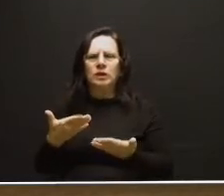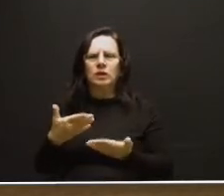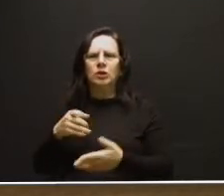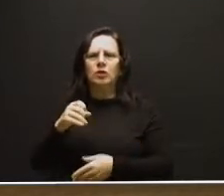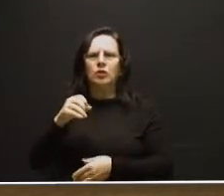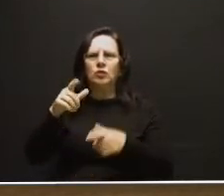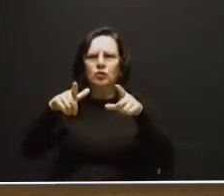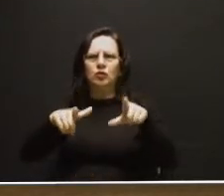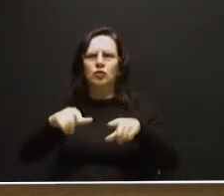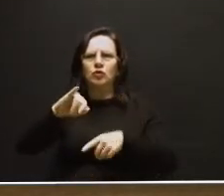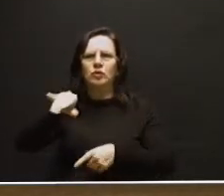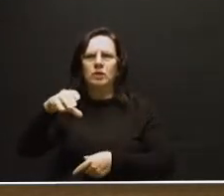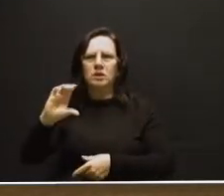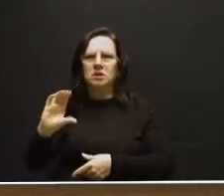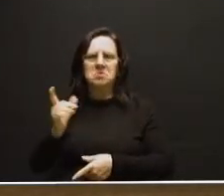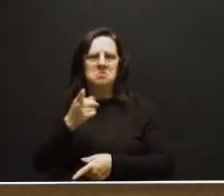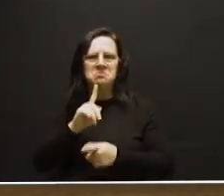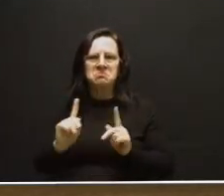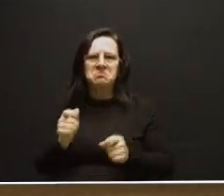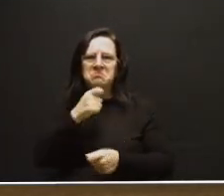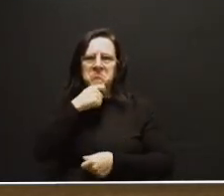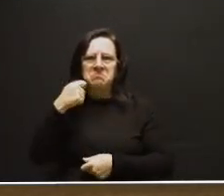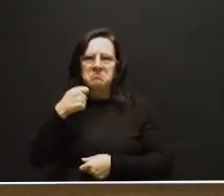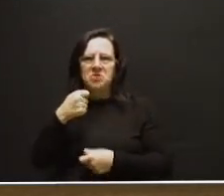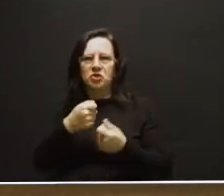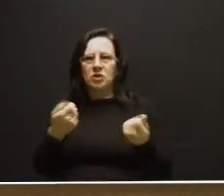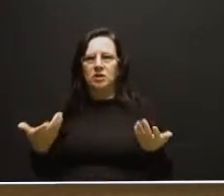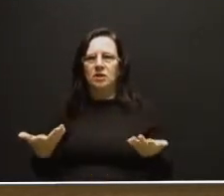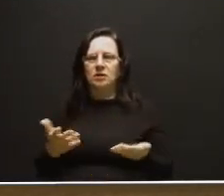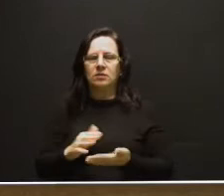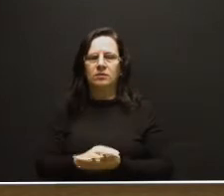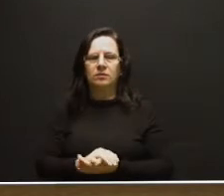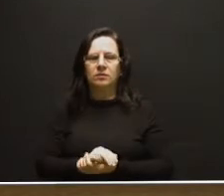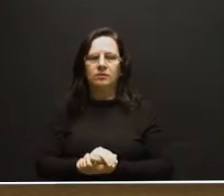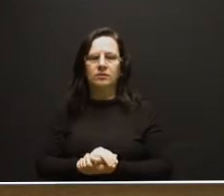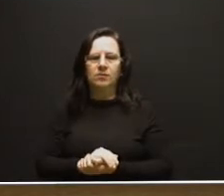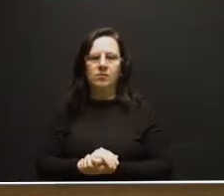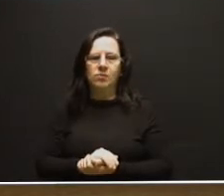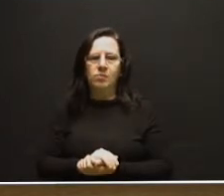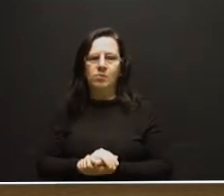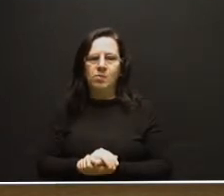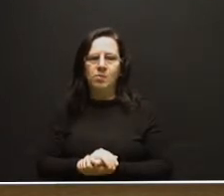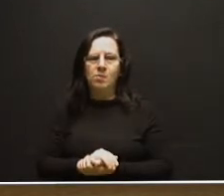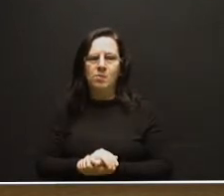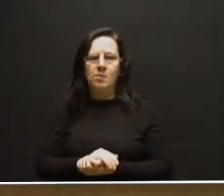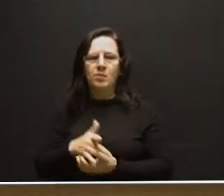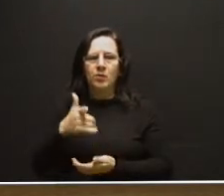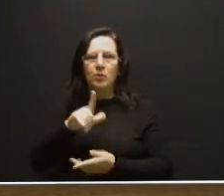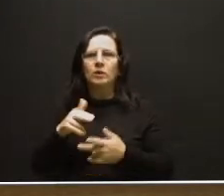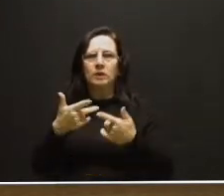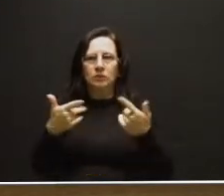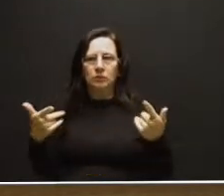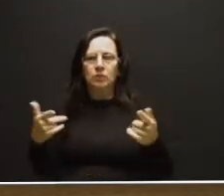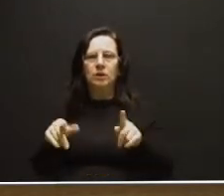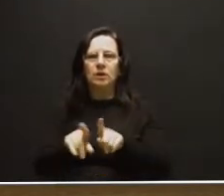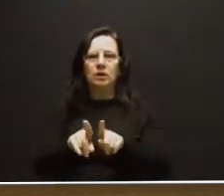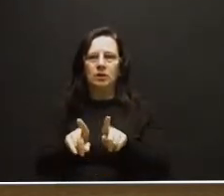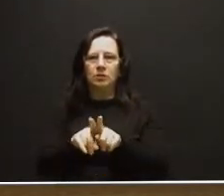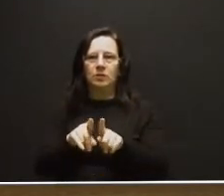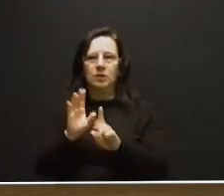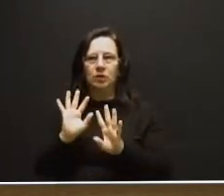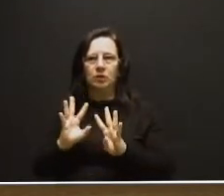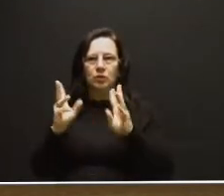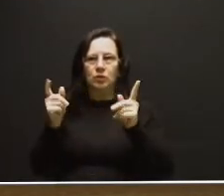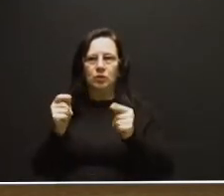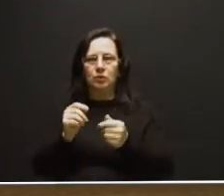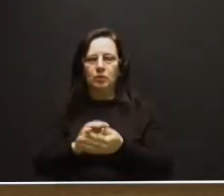nem geladeira tem infelizmente né a outra outra providência que eles tomaram que tá acabando meu tempo rapidamente aqui